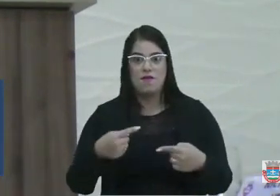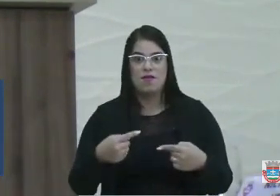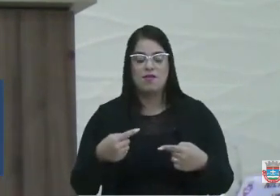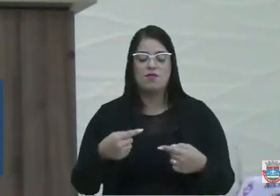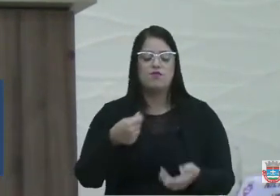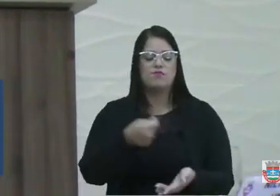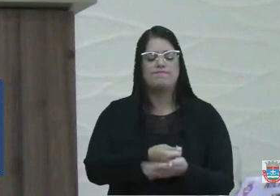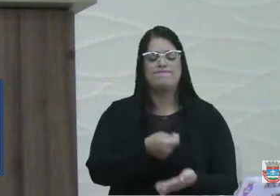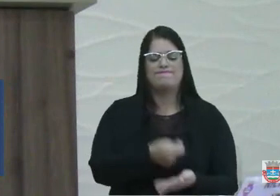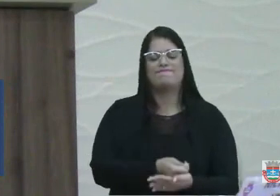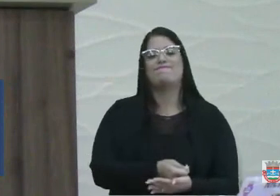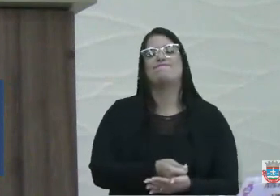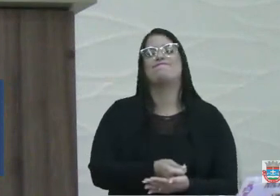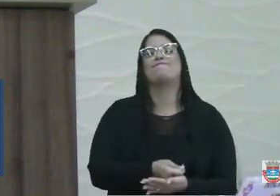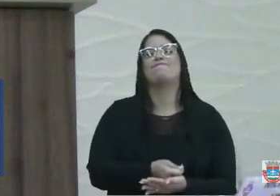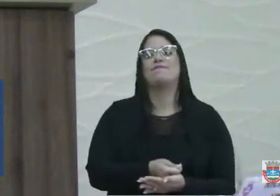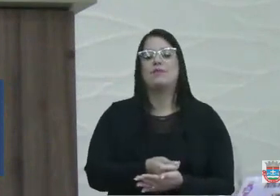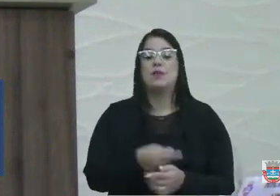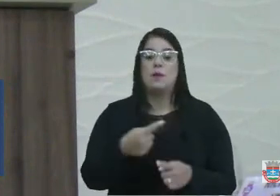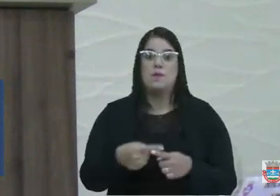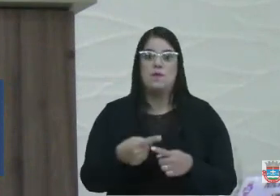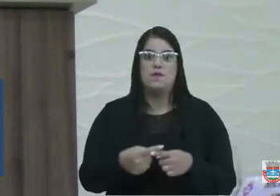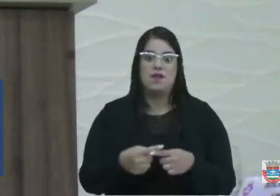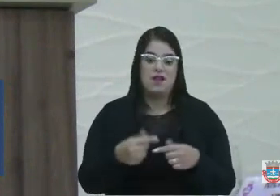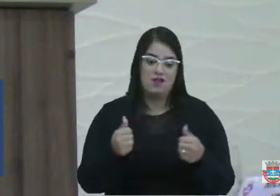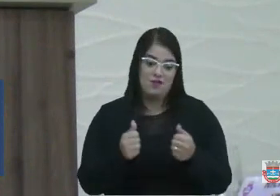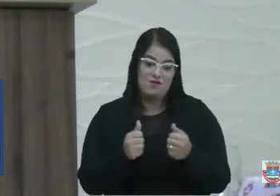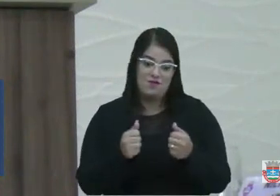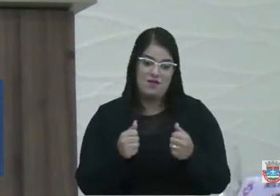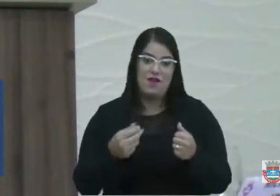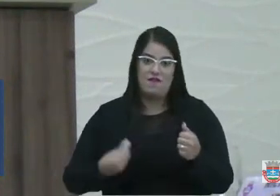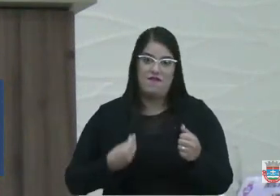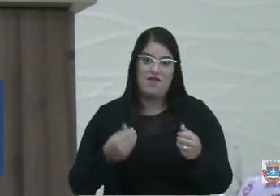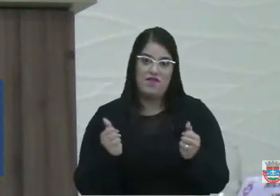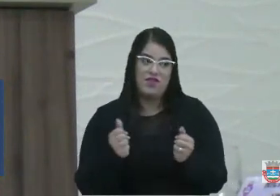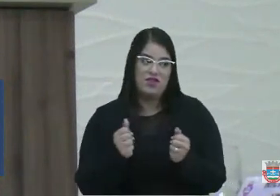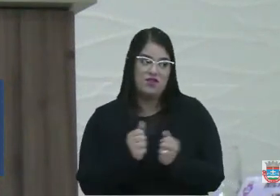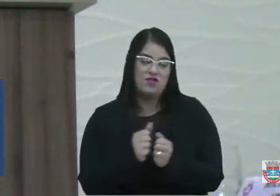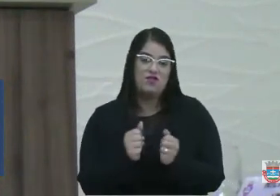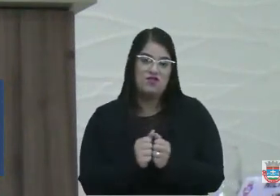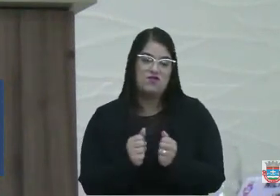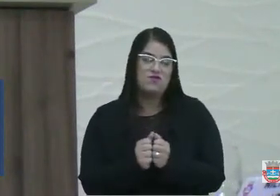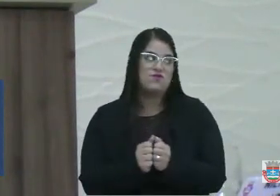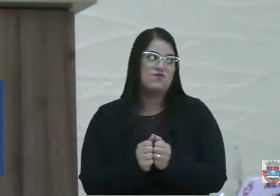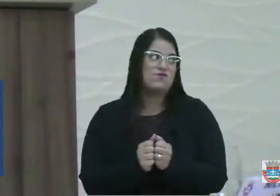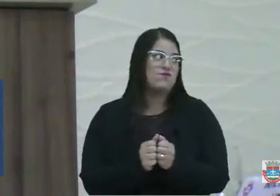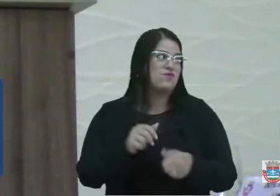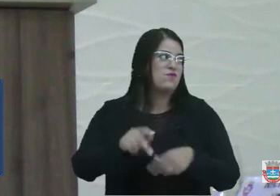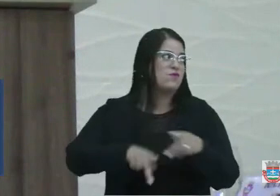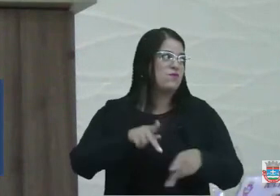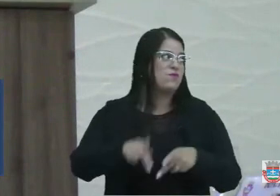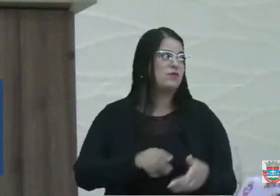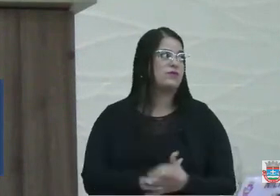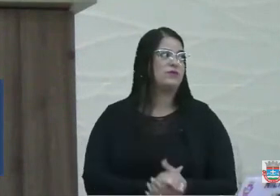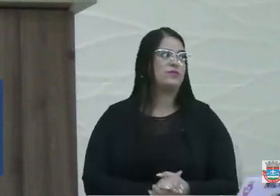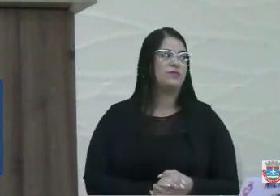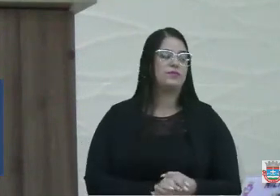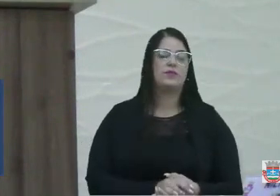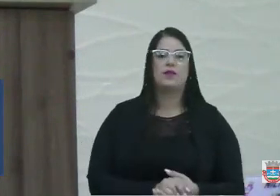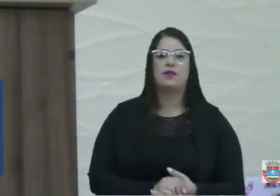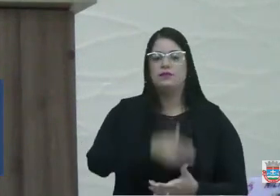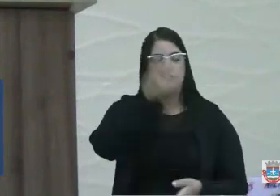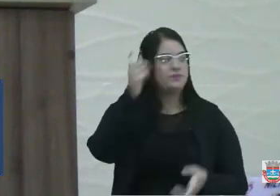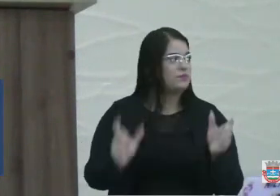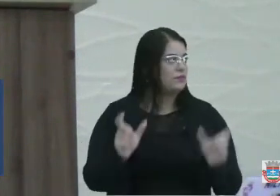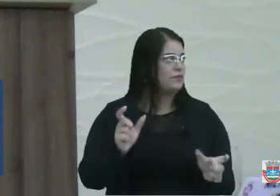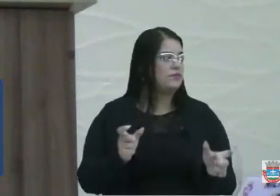da população e mais próximo, mas a gente temos que fazer o melhor, porque foi para isso que as pessoas não confiou e não